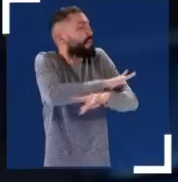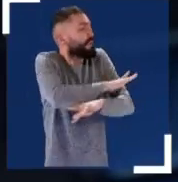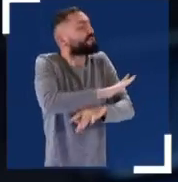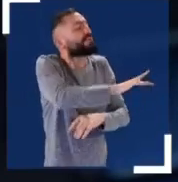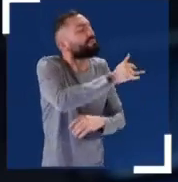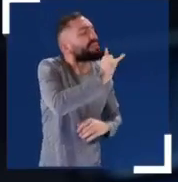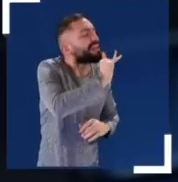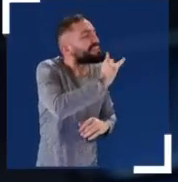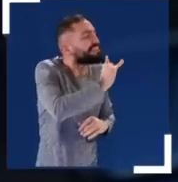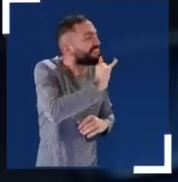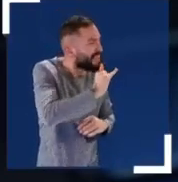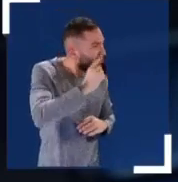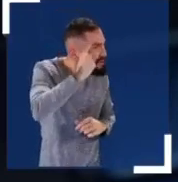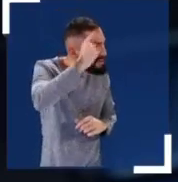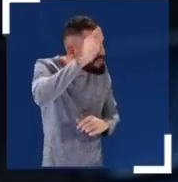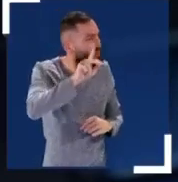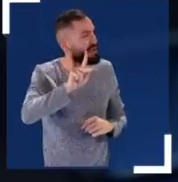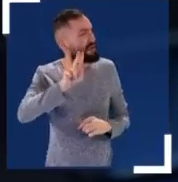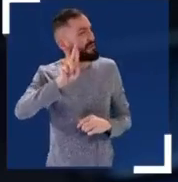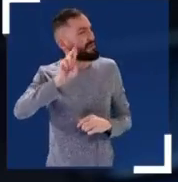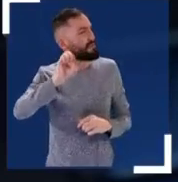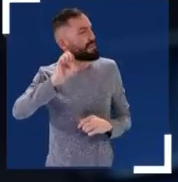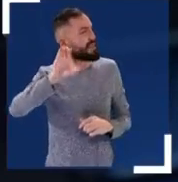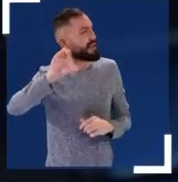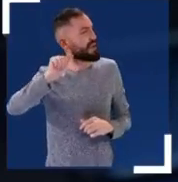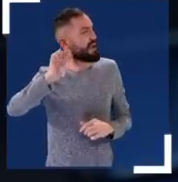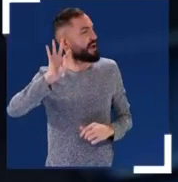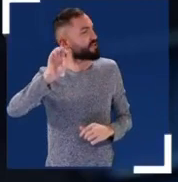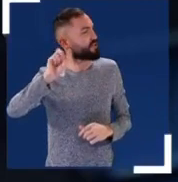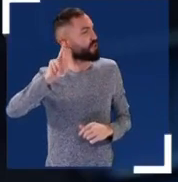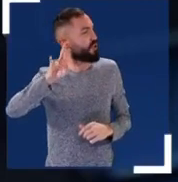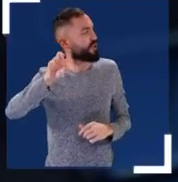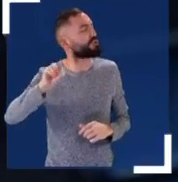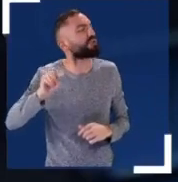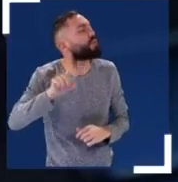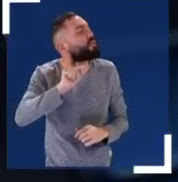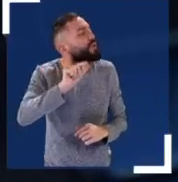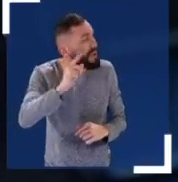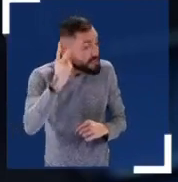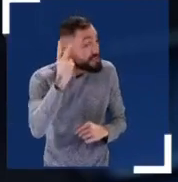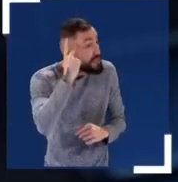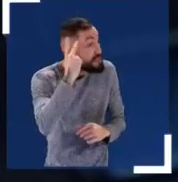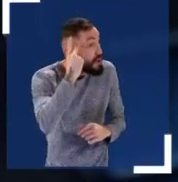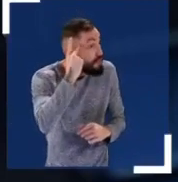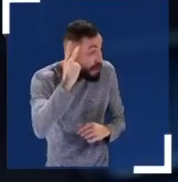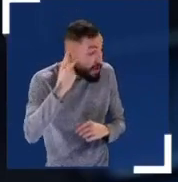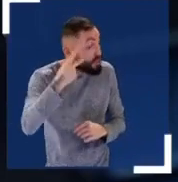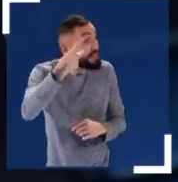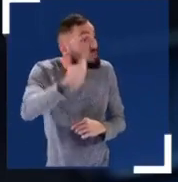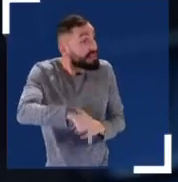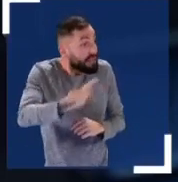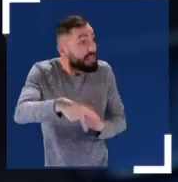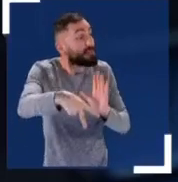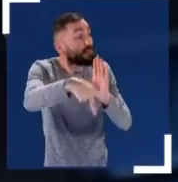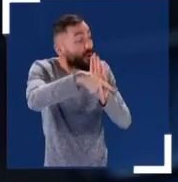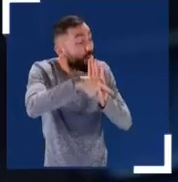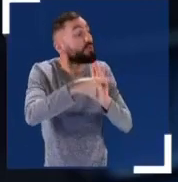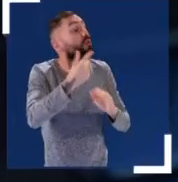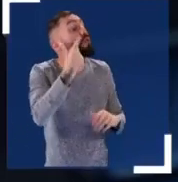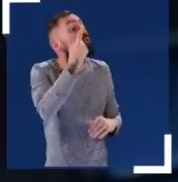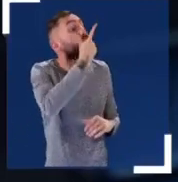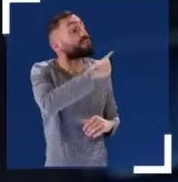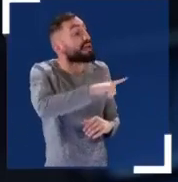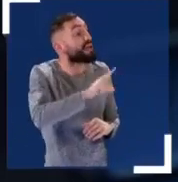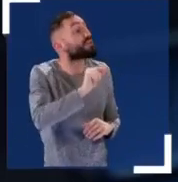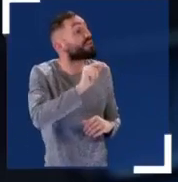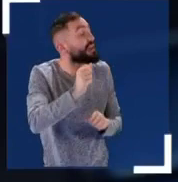exemplo aqui famoso do caso do precatório, né? Você permitir que as pessoas aqui em São Paulo tivessem o seu pagamento feito em São Paulo, depois